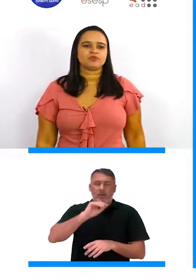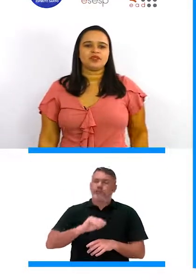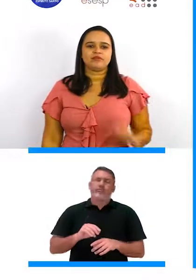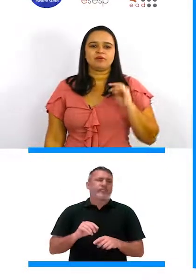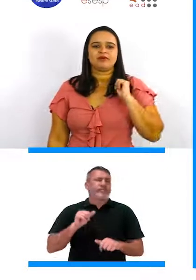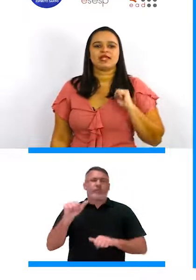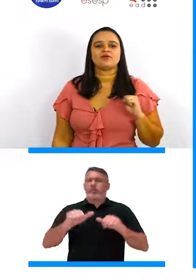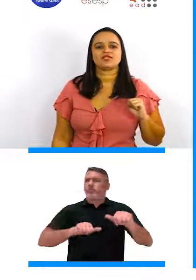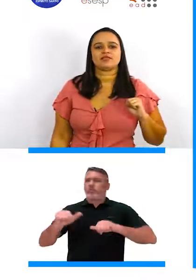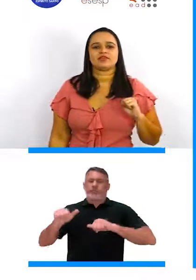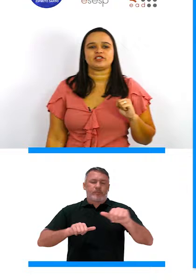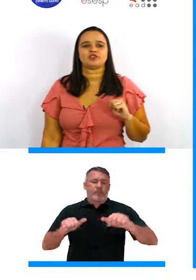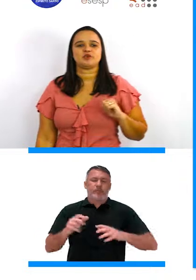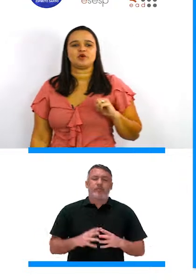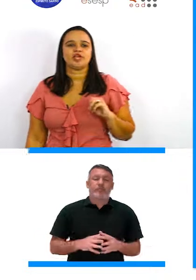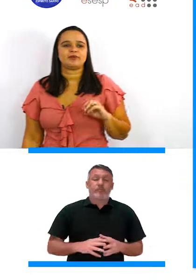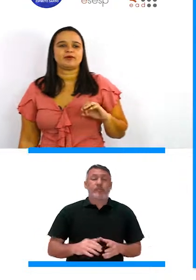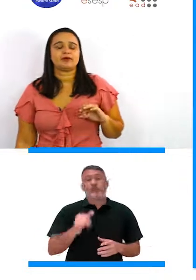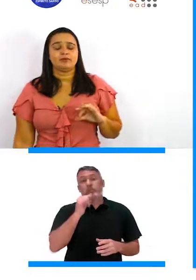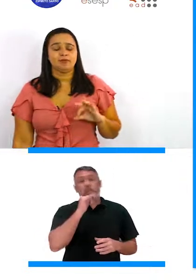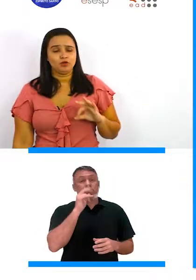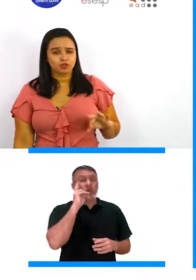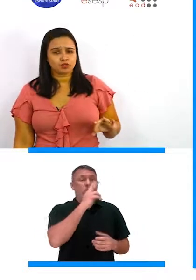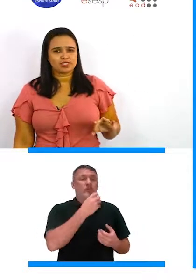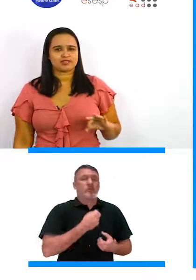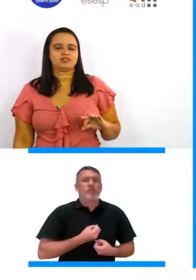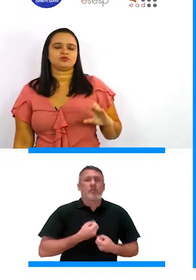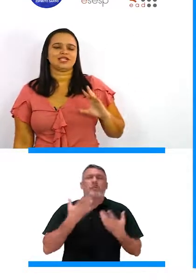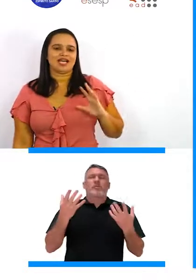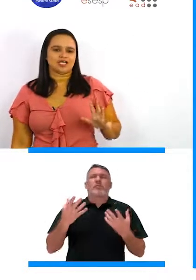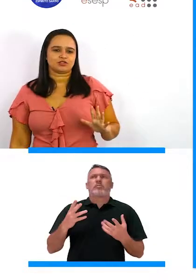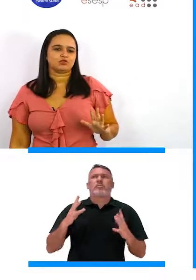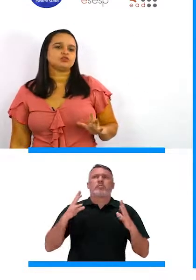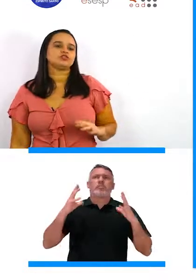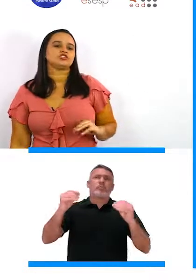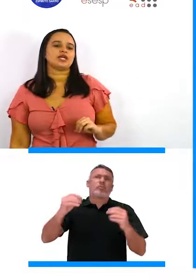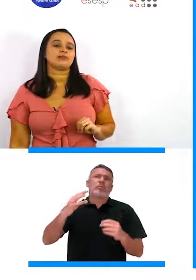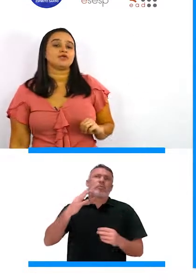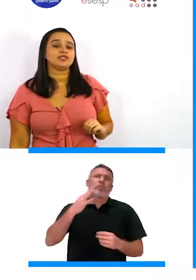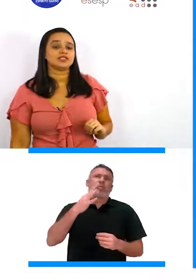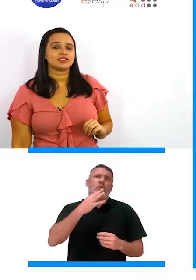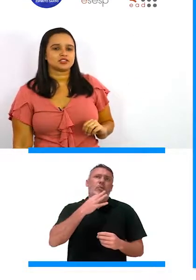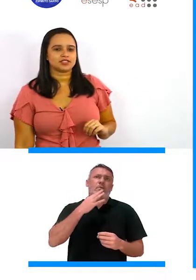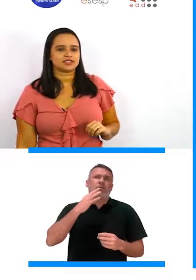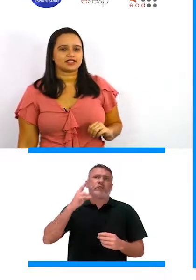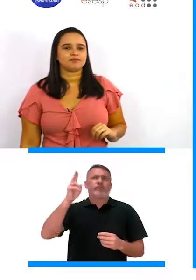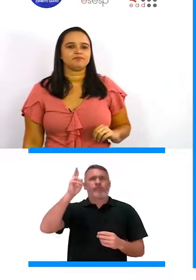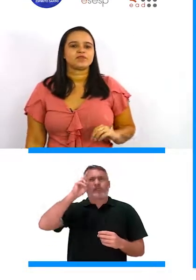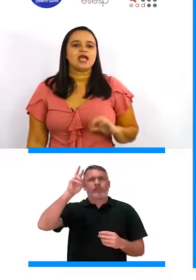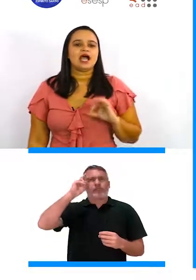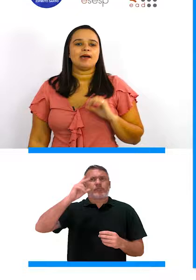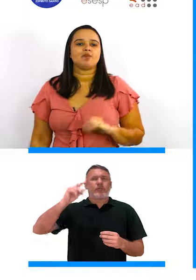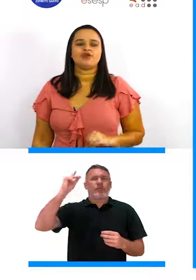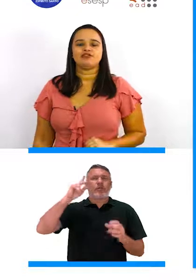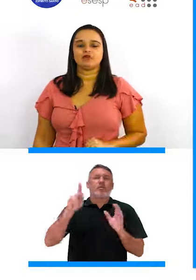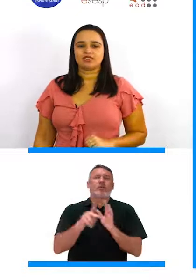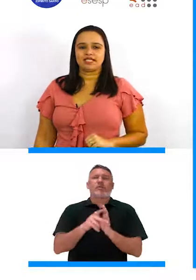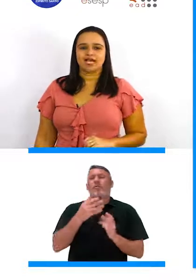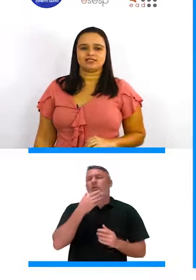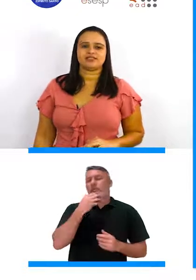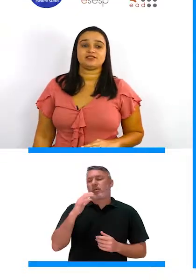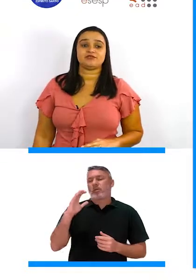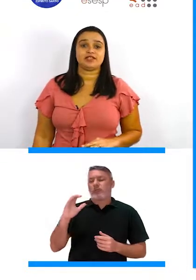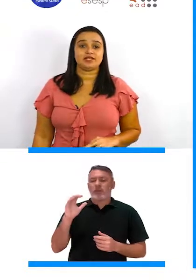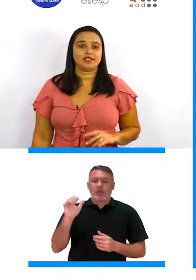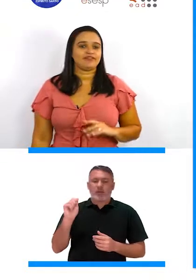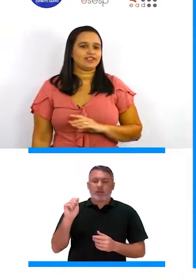disso. Vamos pegar um exemplo aqui de um poema muito conhecido, clássico, de Camões, que diz assim: amor é fogo que